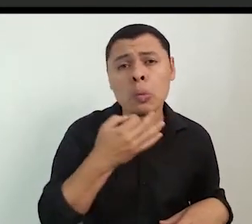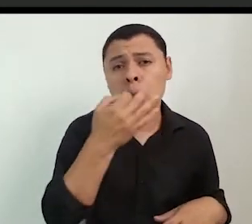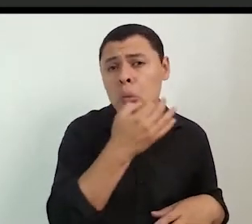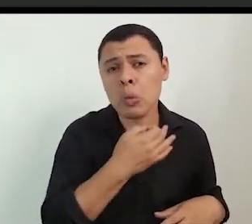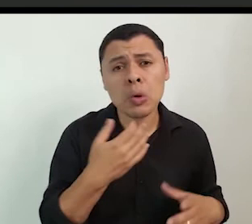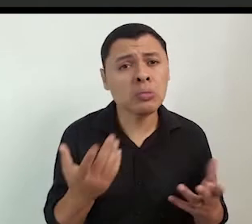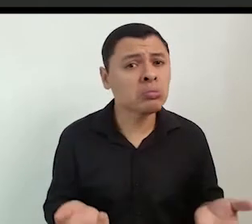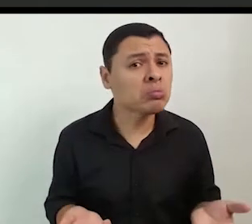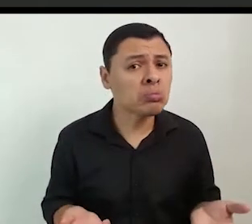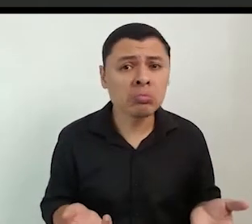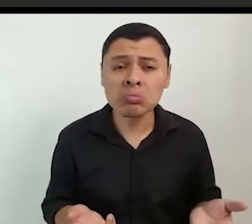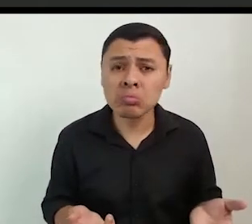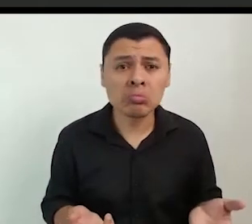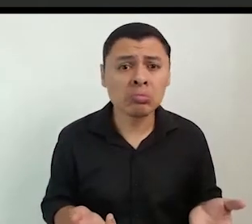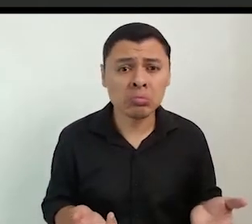que